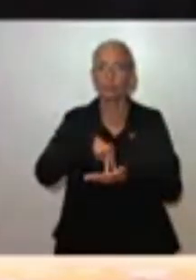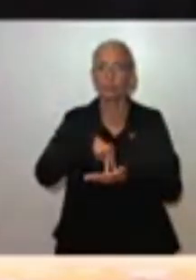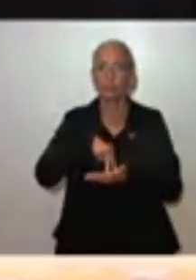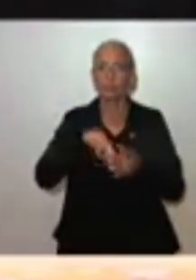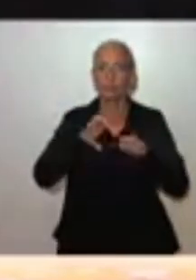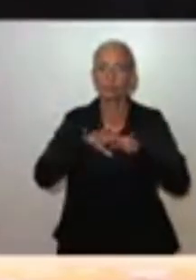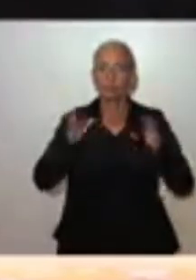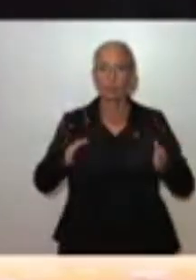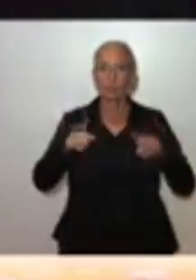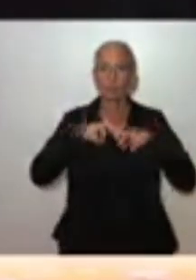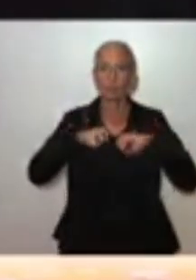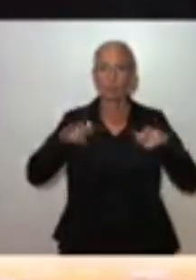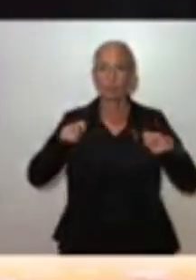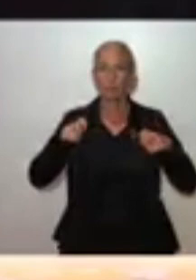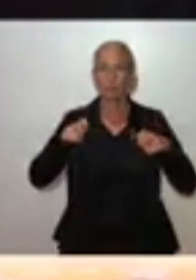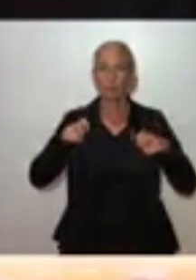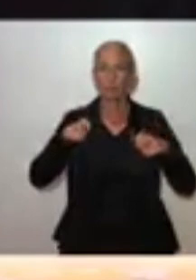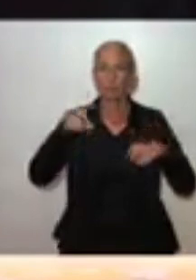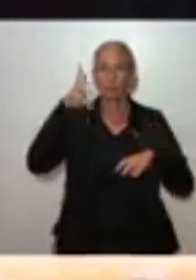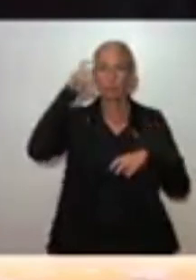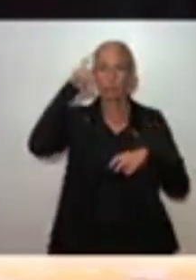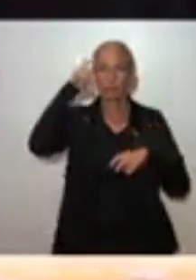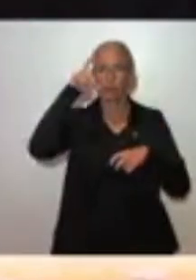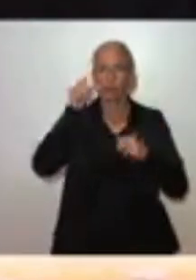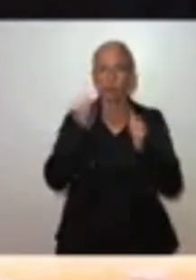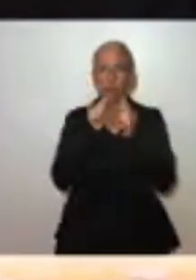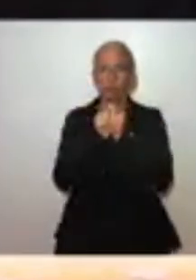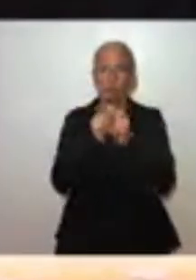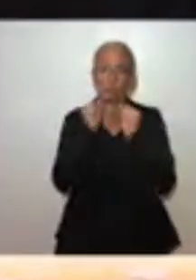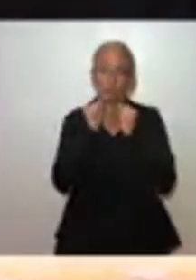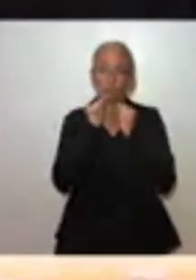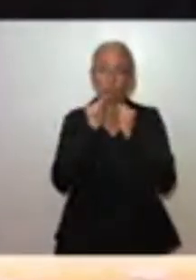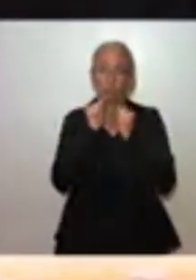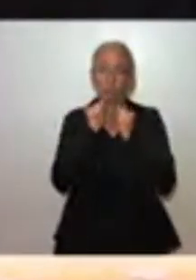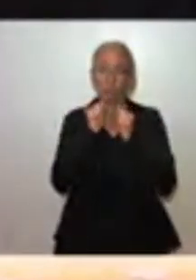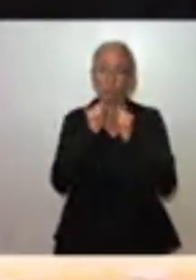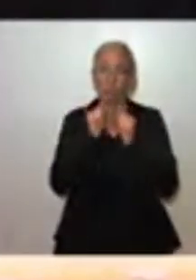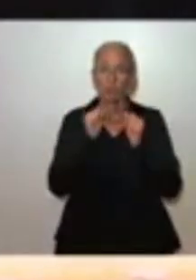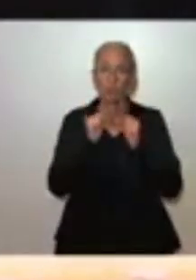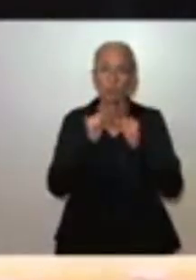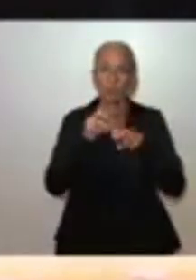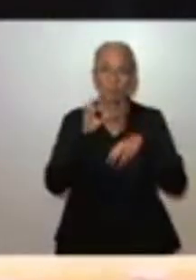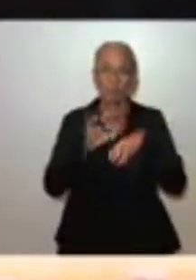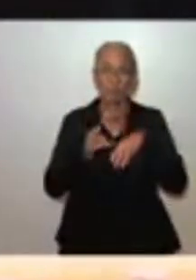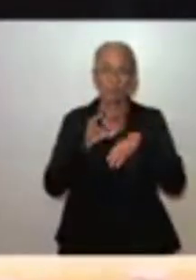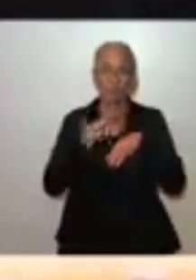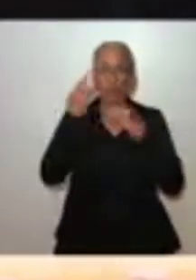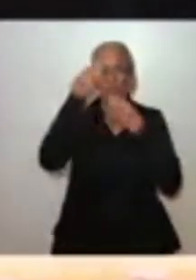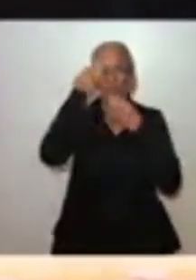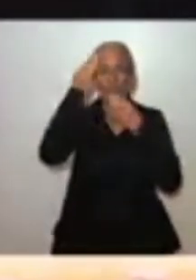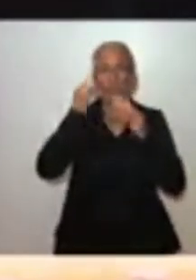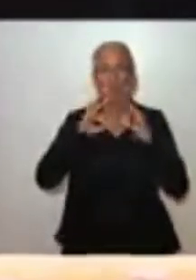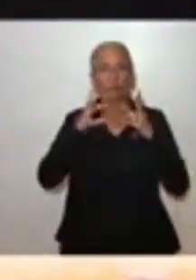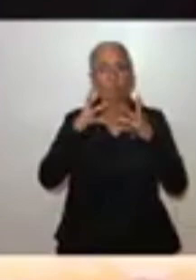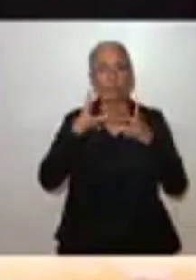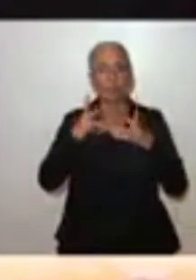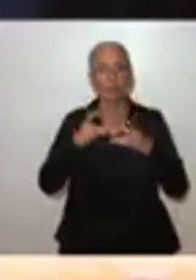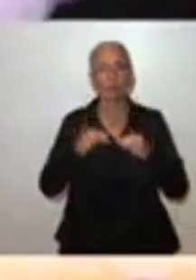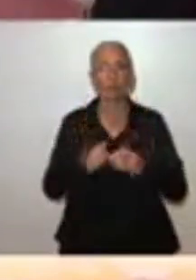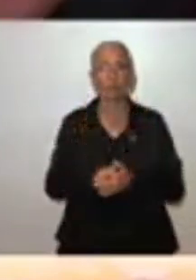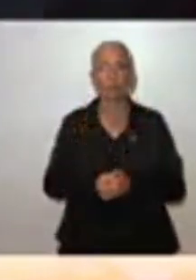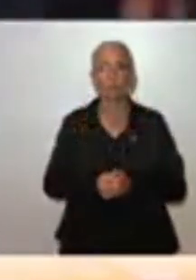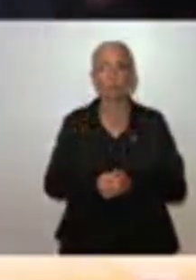mesa posso levar para tirar uma grande foto todo mundo junto se possível pode ser visto é muito obrigado a todos